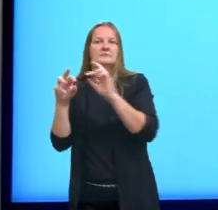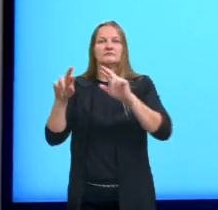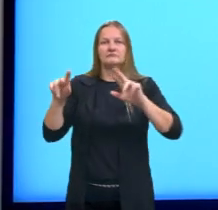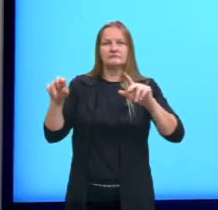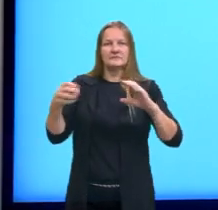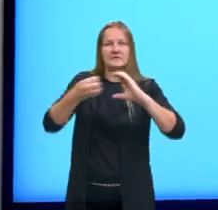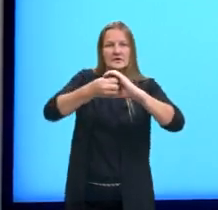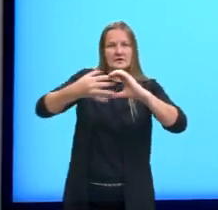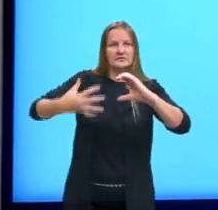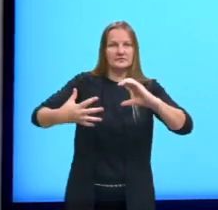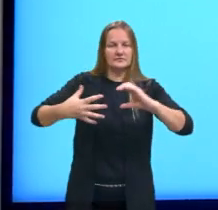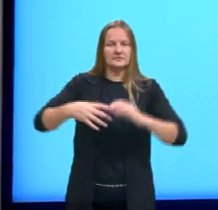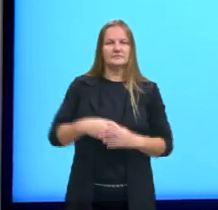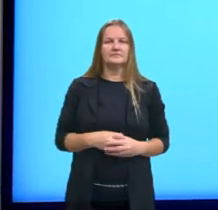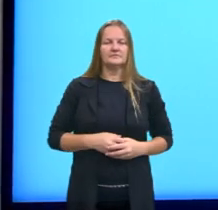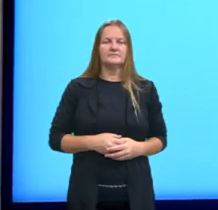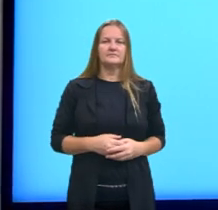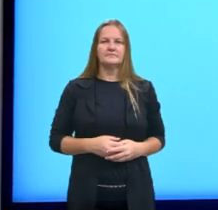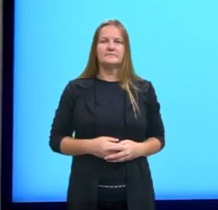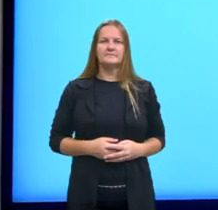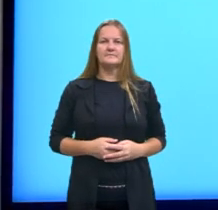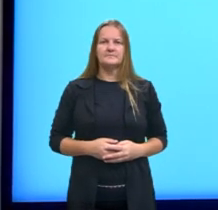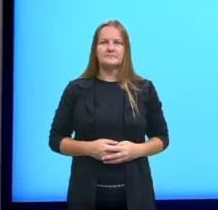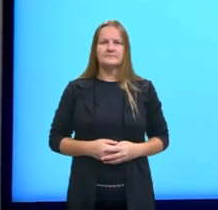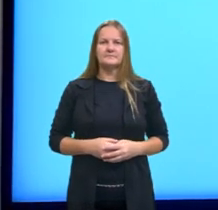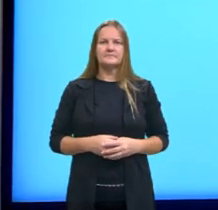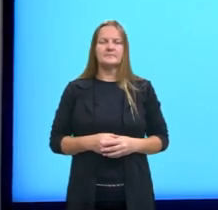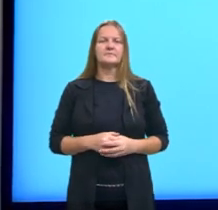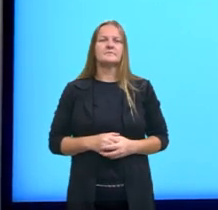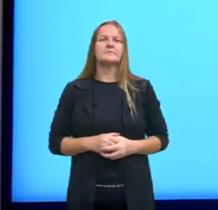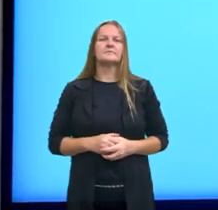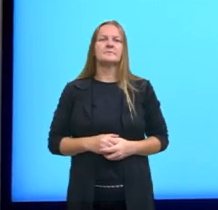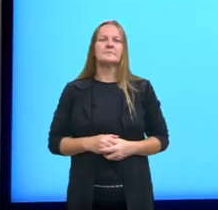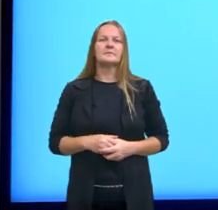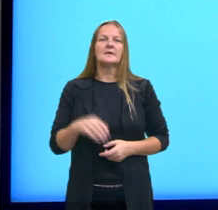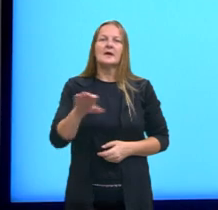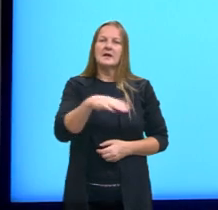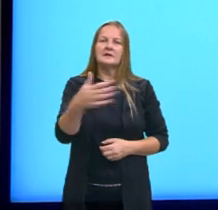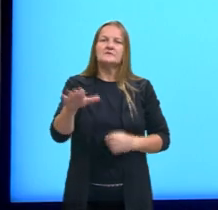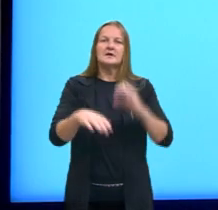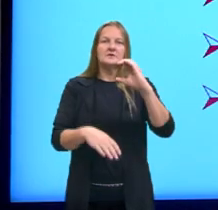aqui vai ser a mesma coisa vocês podem encontrar também um diagrama espelhado